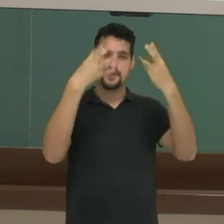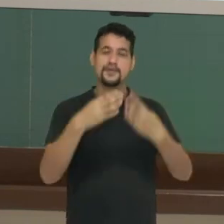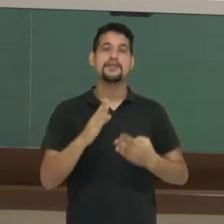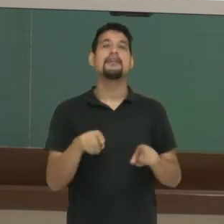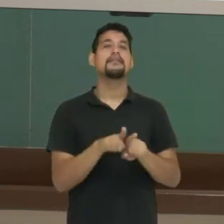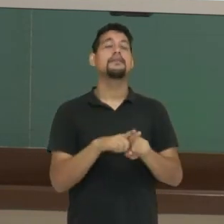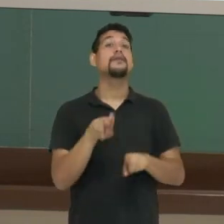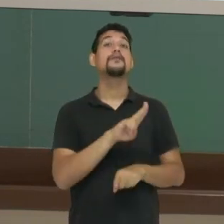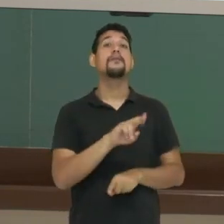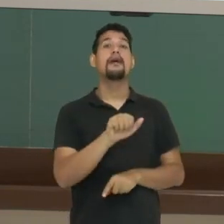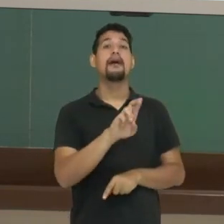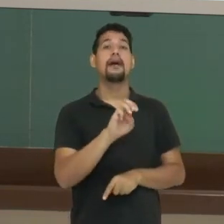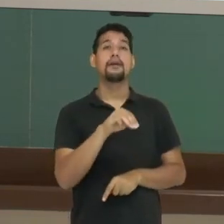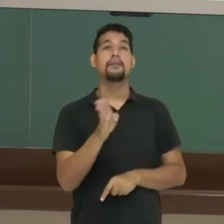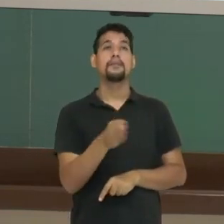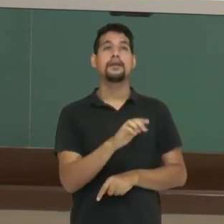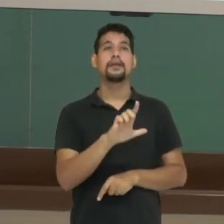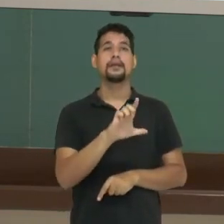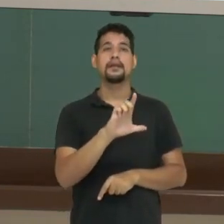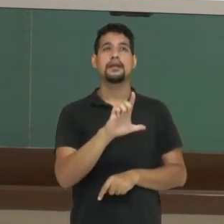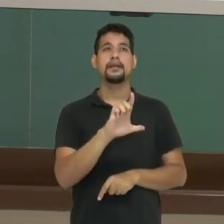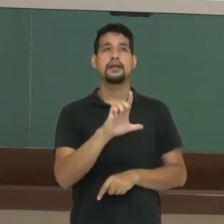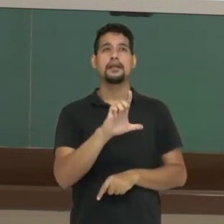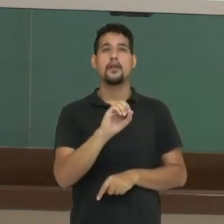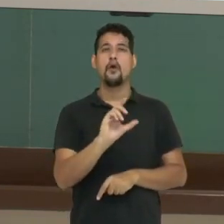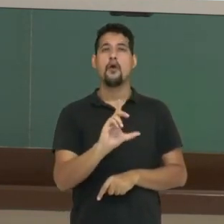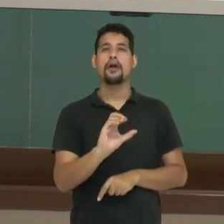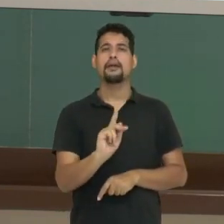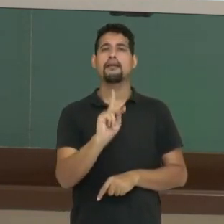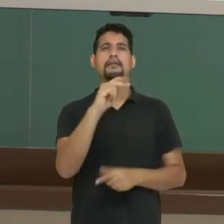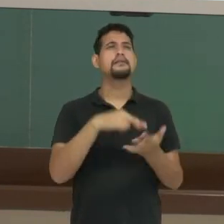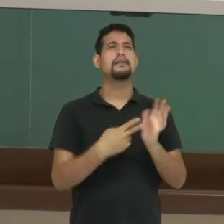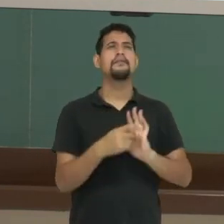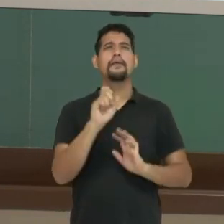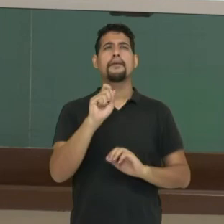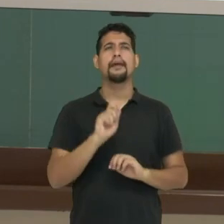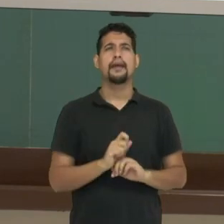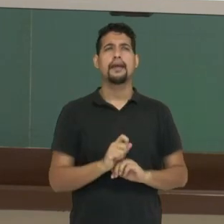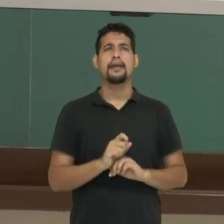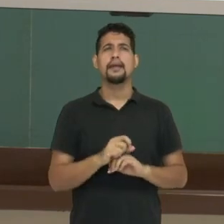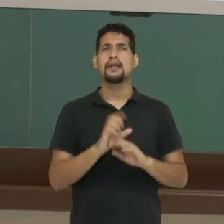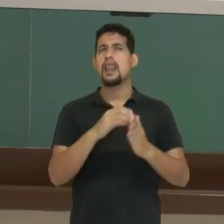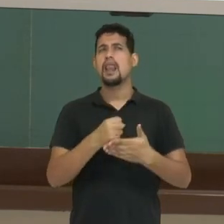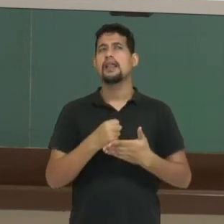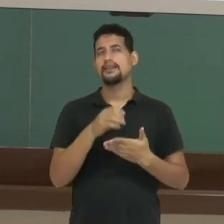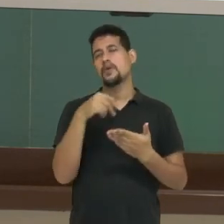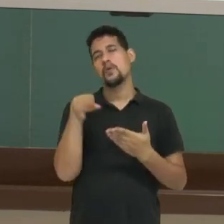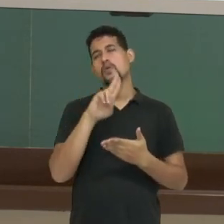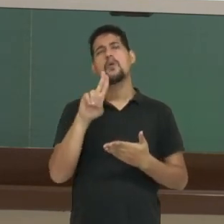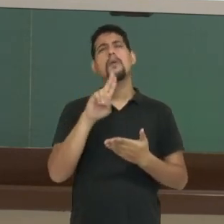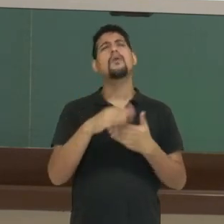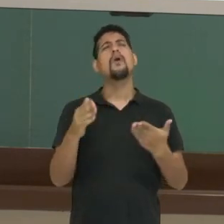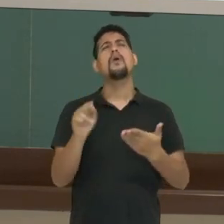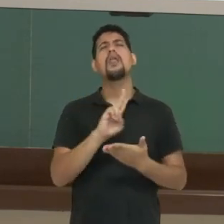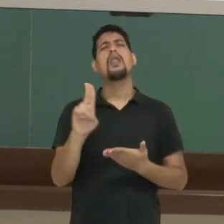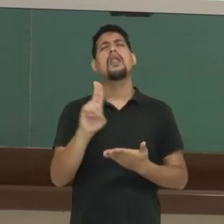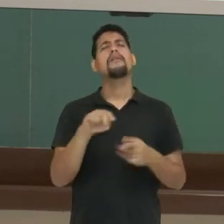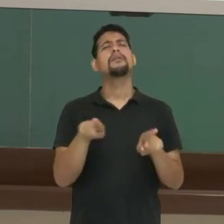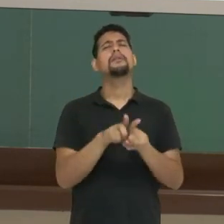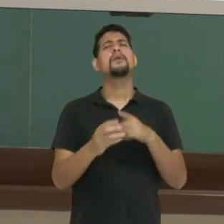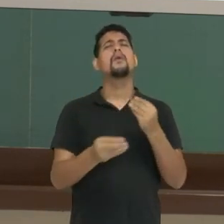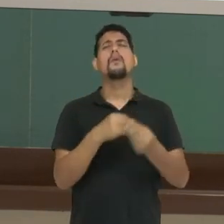né? Do arm lock. Leva como que nome que ele leva e como ele